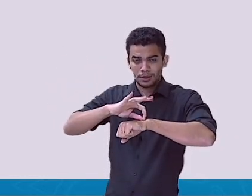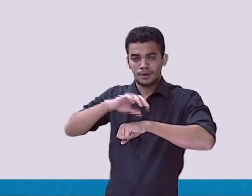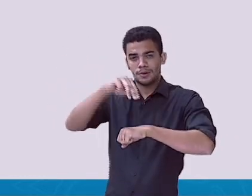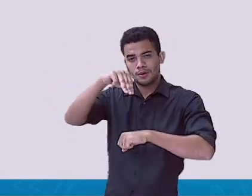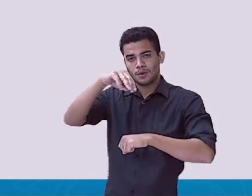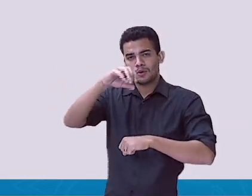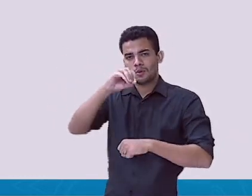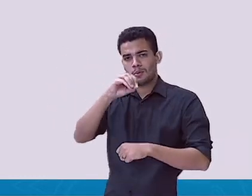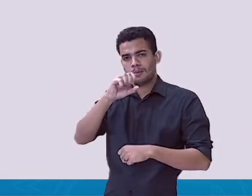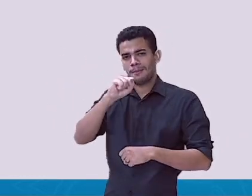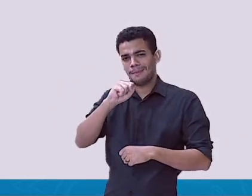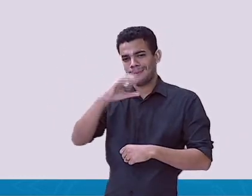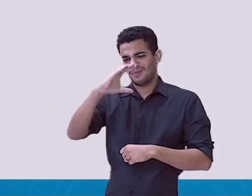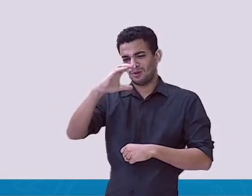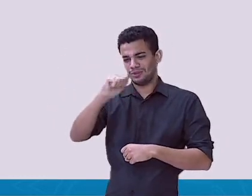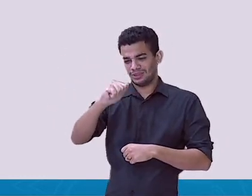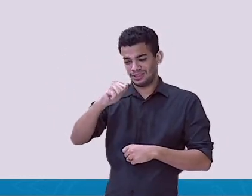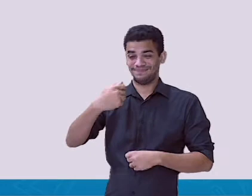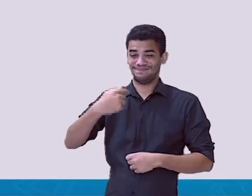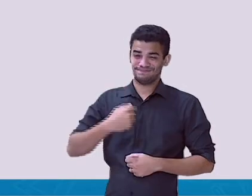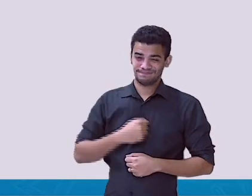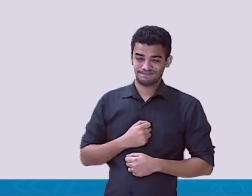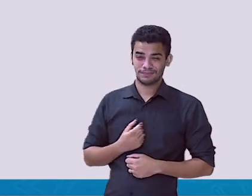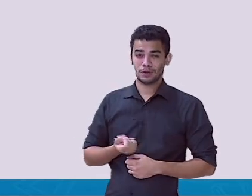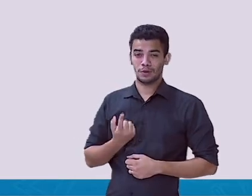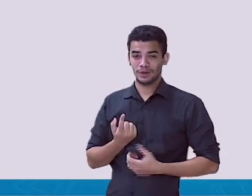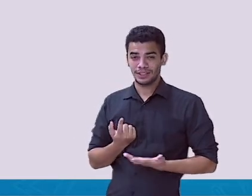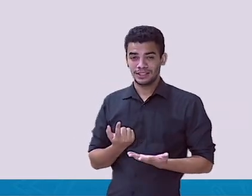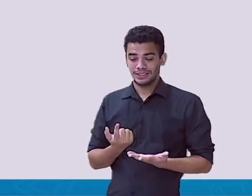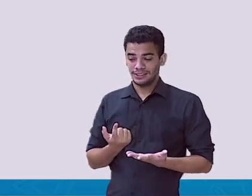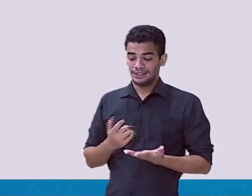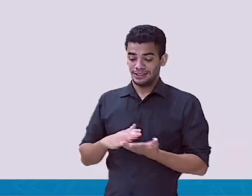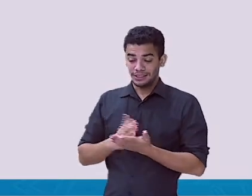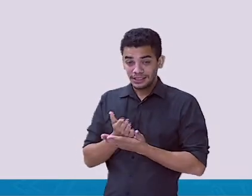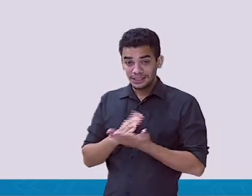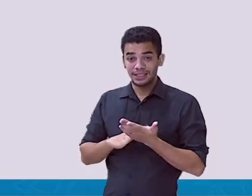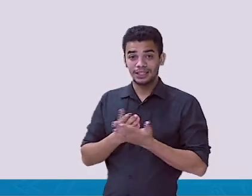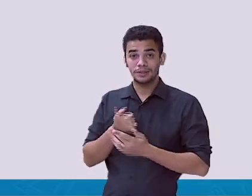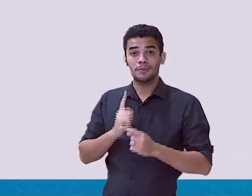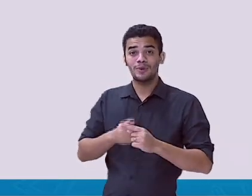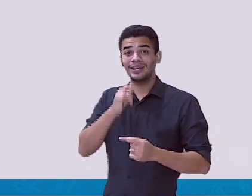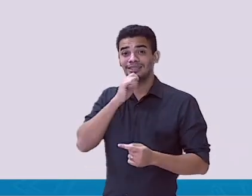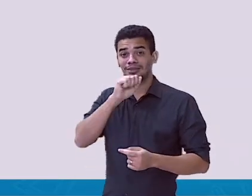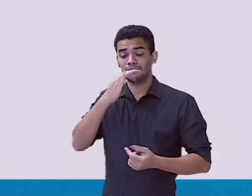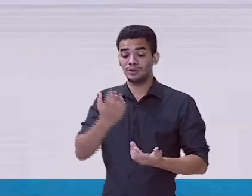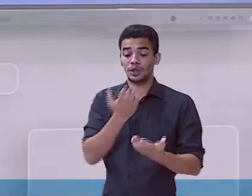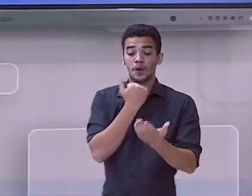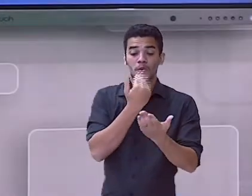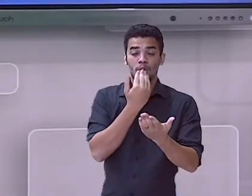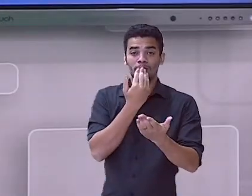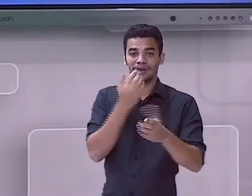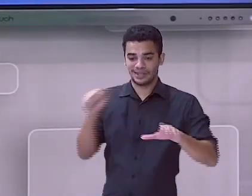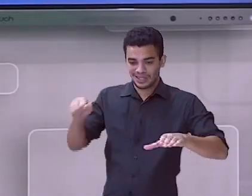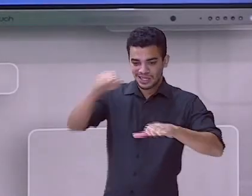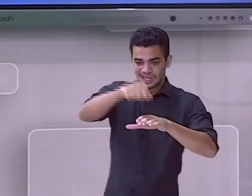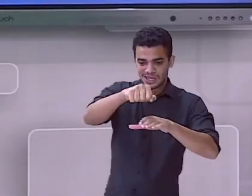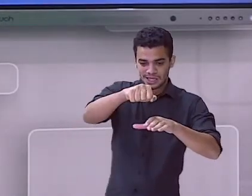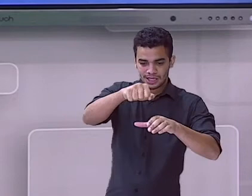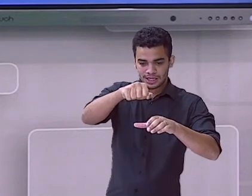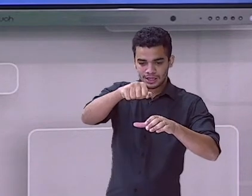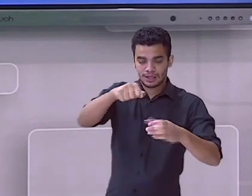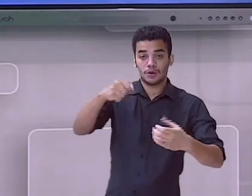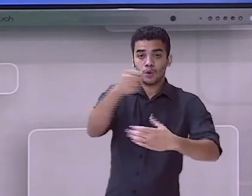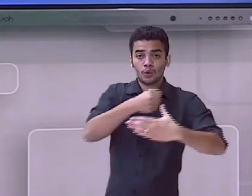mais amadurecida, chama a atenção delas também. E elas vão acabar aparecendo ou na cozinha de casa, ou na